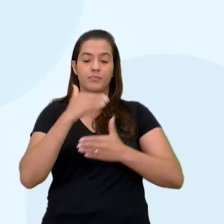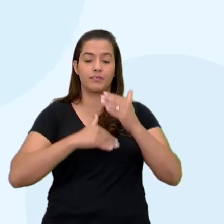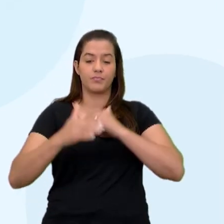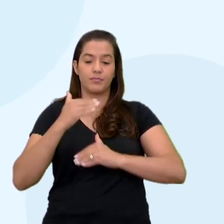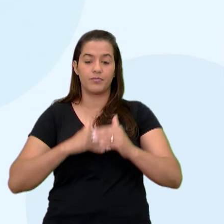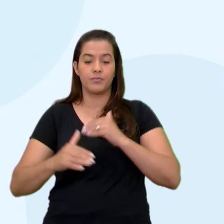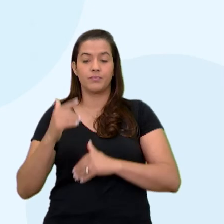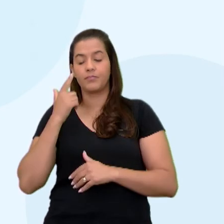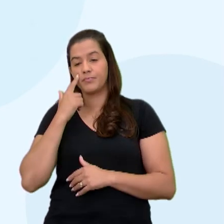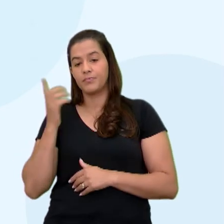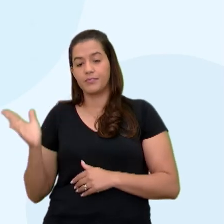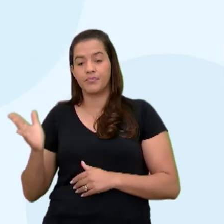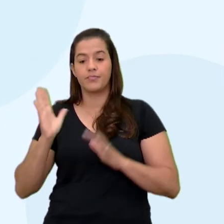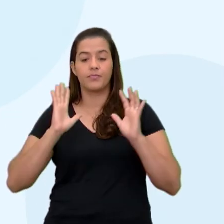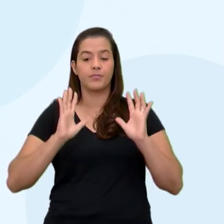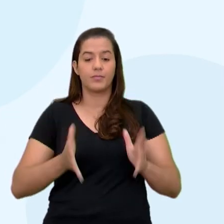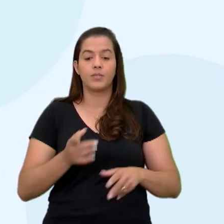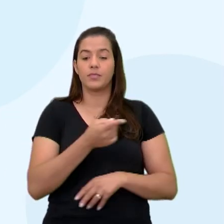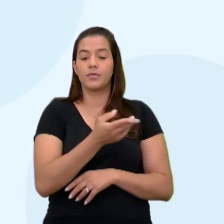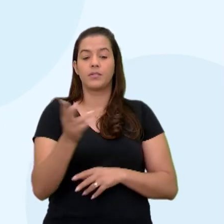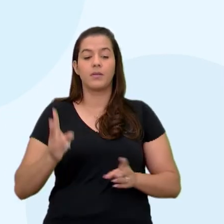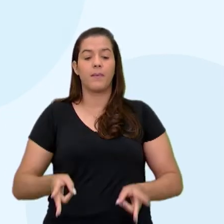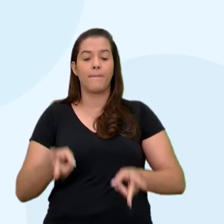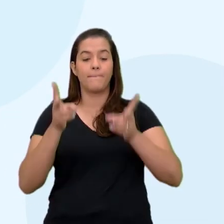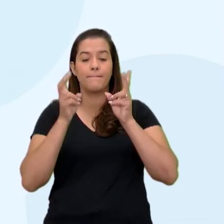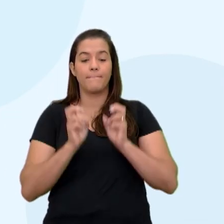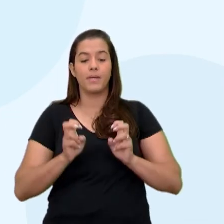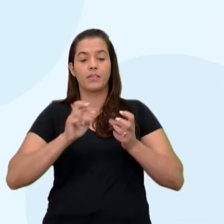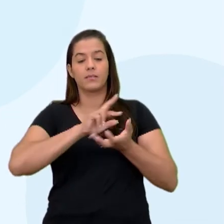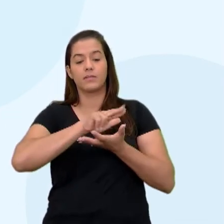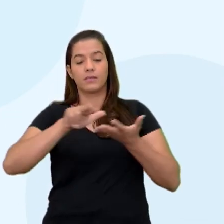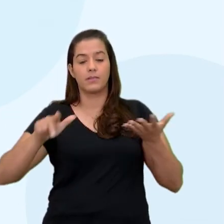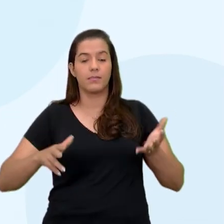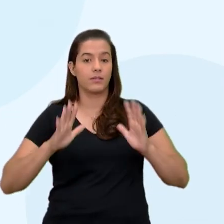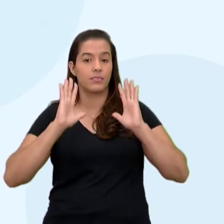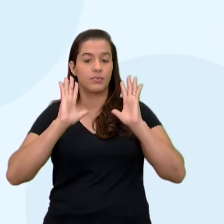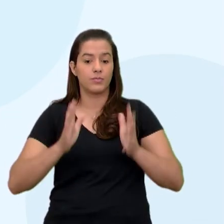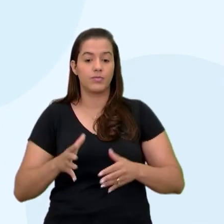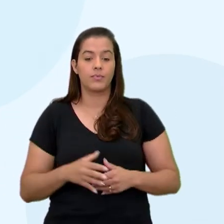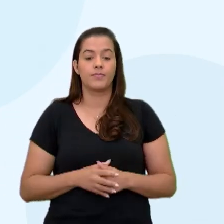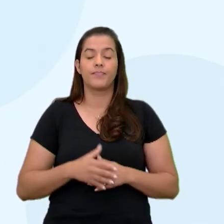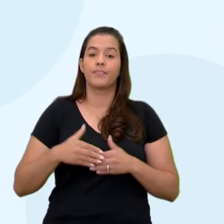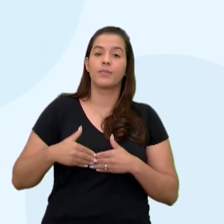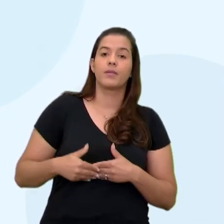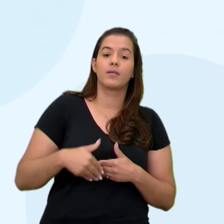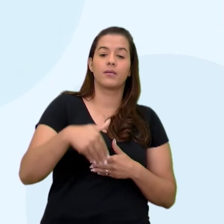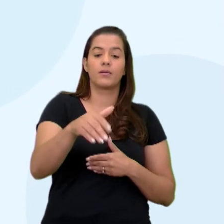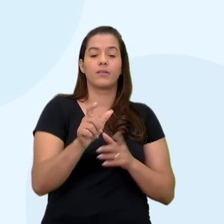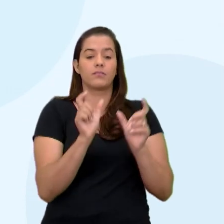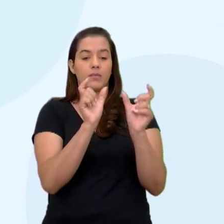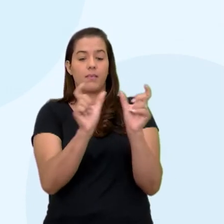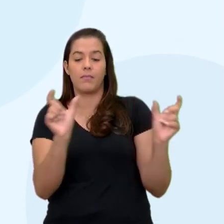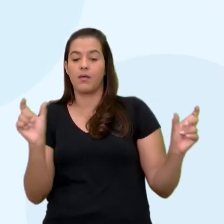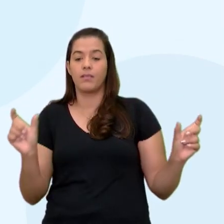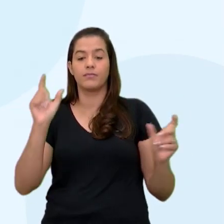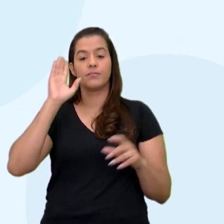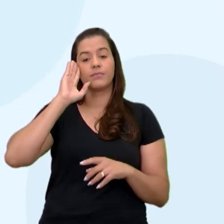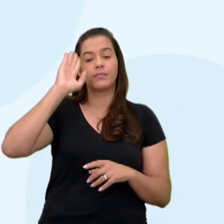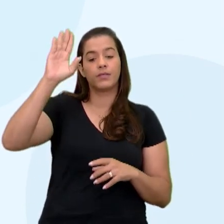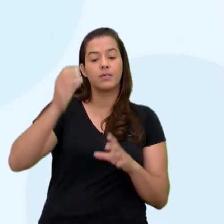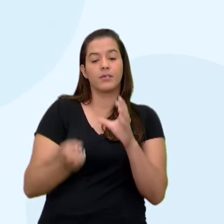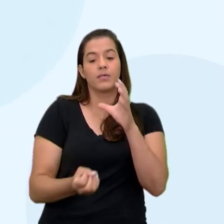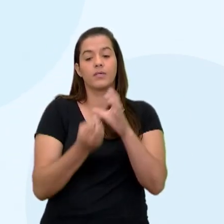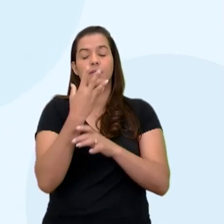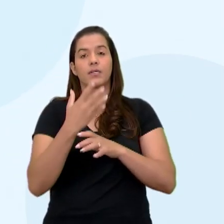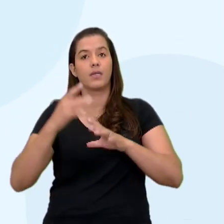desagregador. Vocês já perceberam qual é a jogada? Parti então das palavras-chave e criei